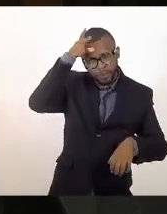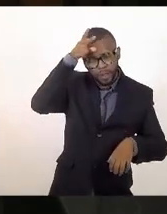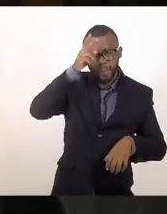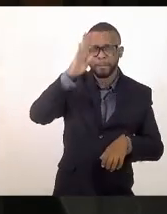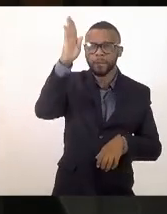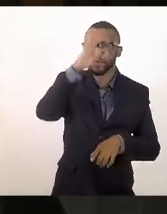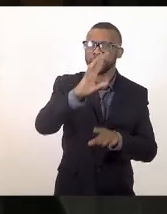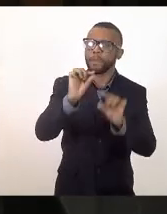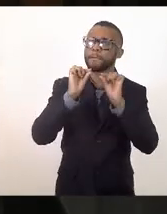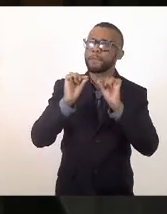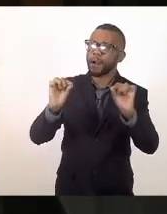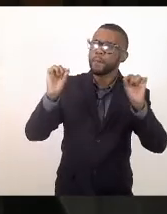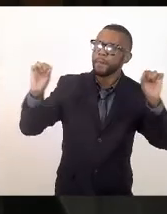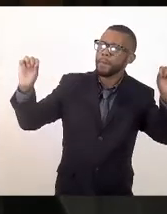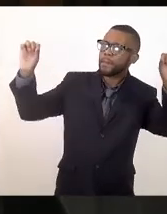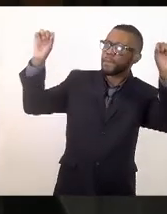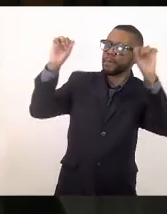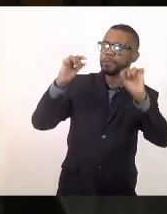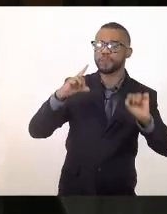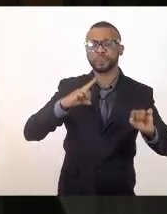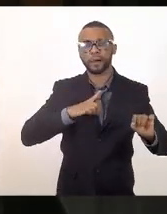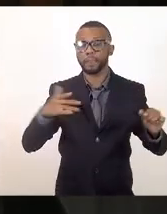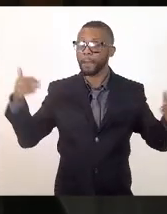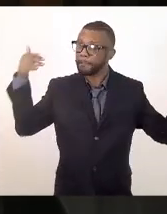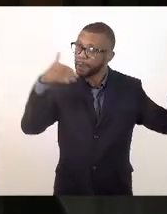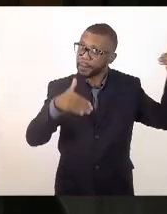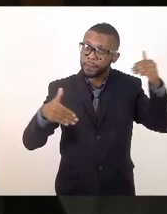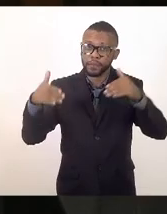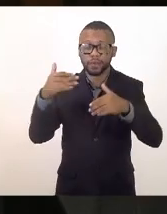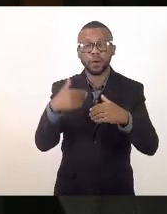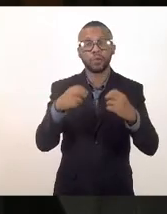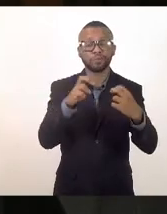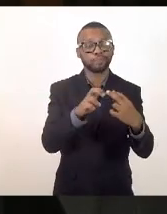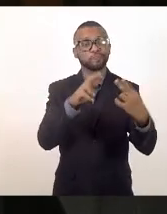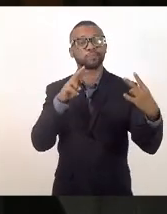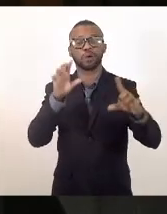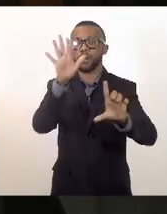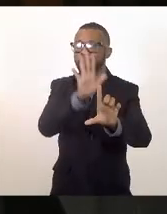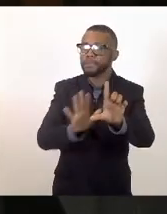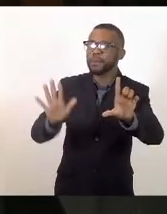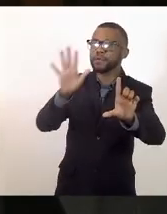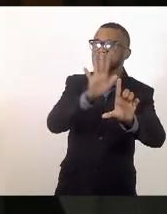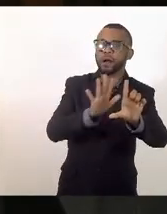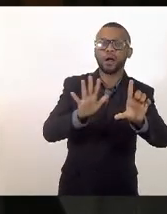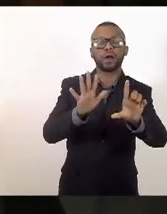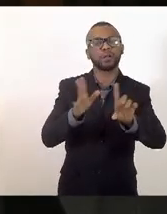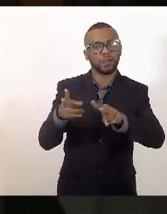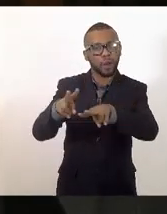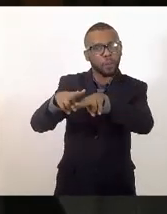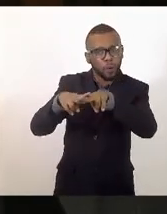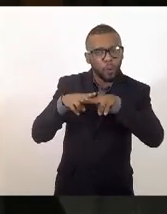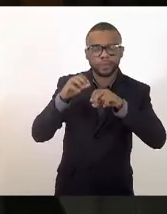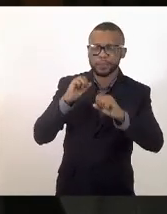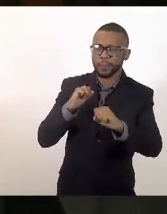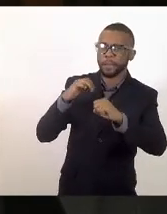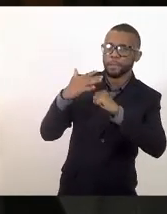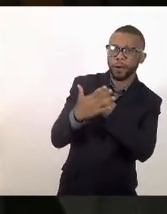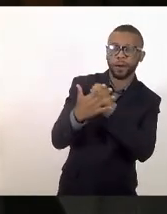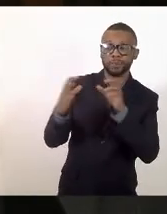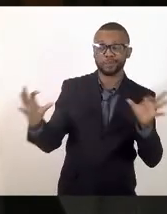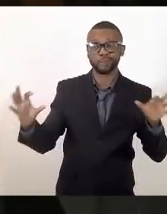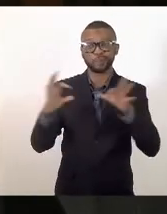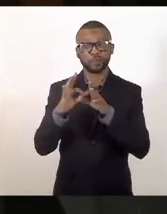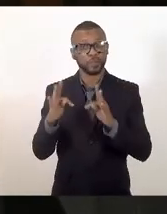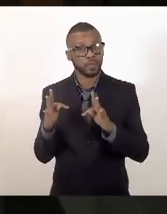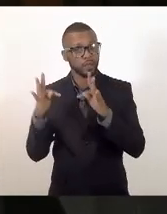afora, têm tido a participação, como fazemos aqui, por via remota, face à pandemia, face à tecnologia que